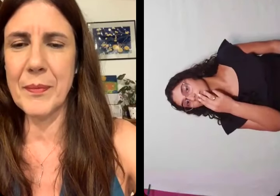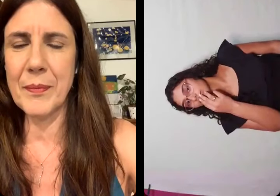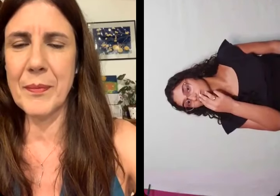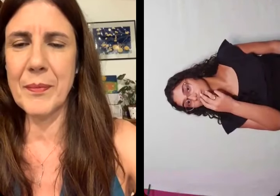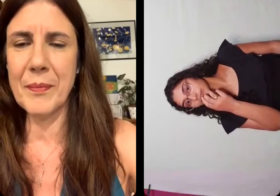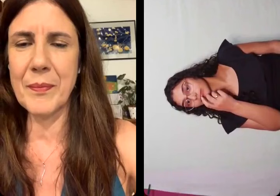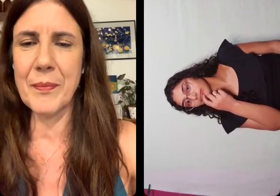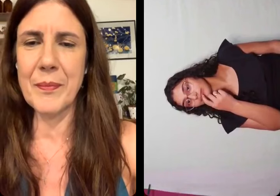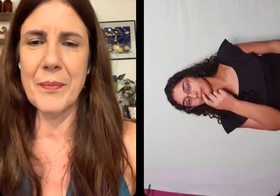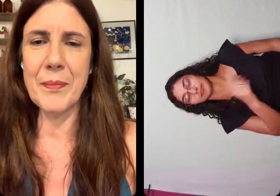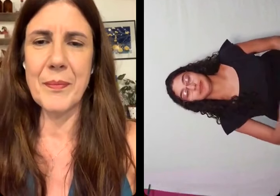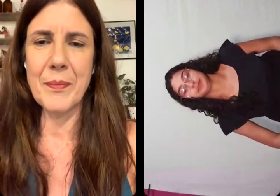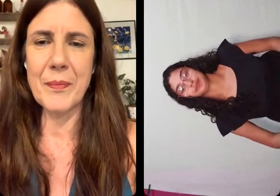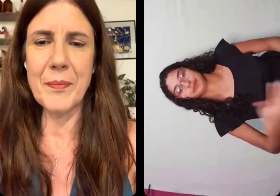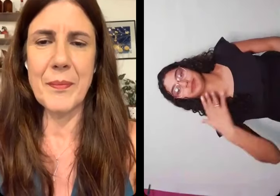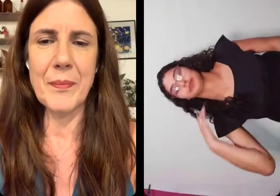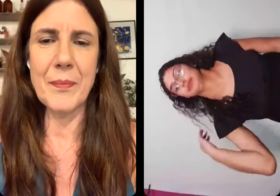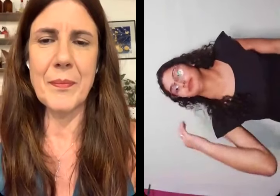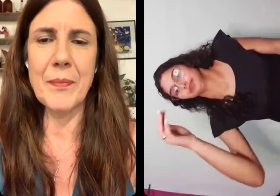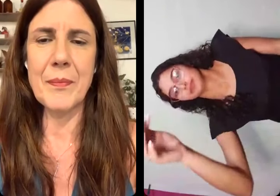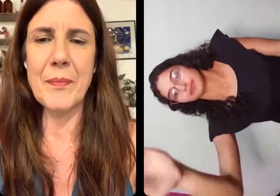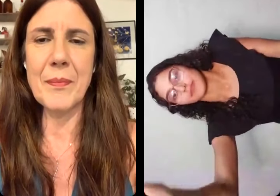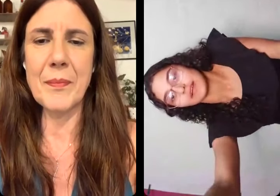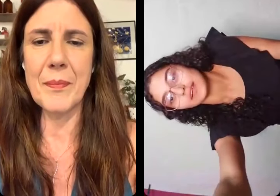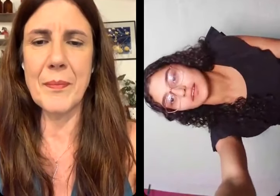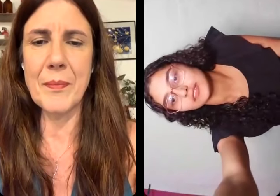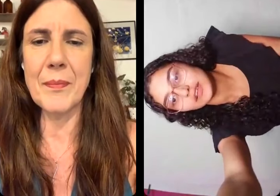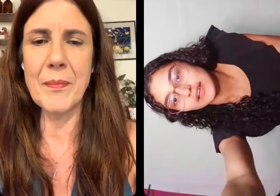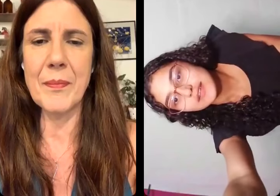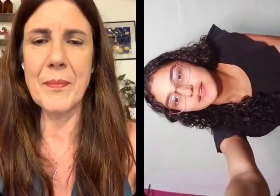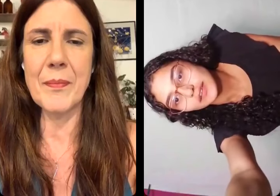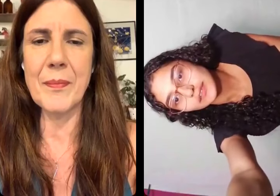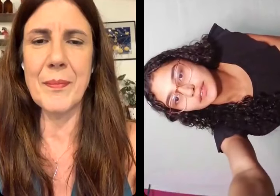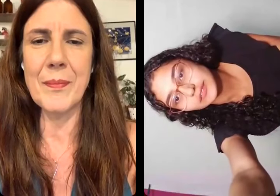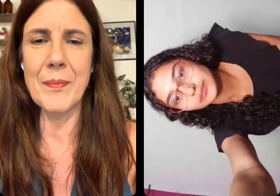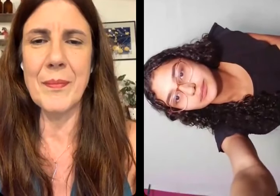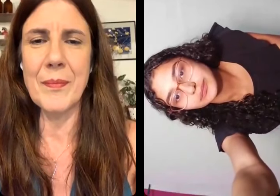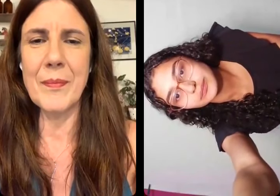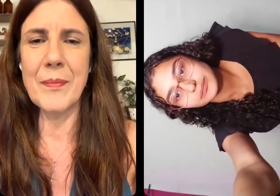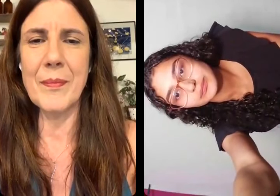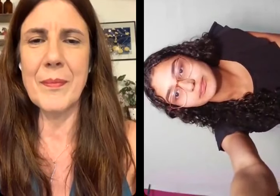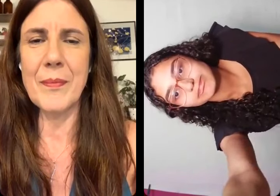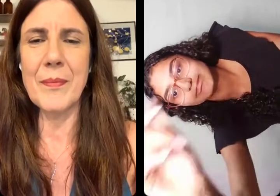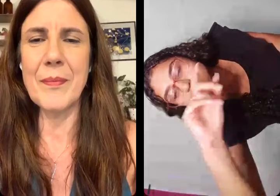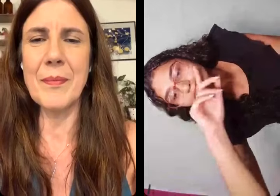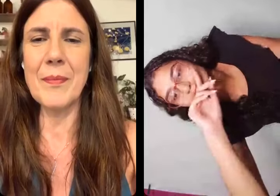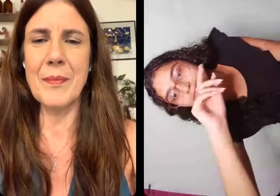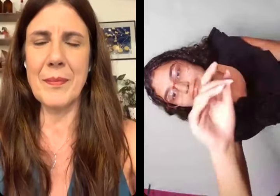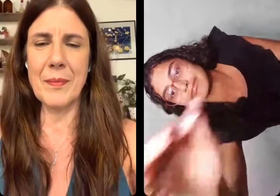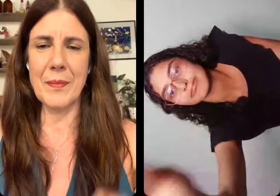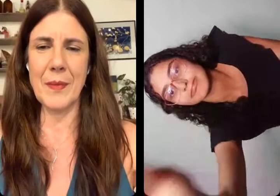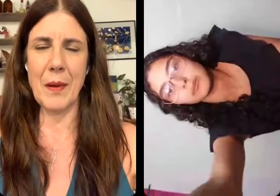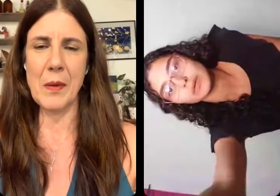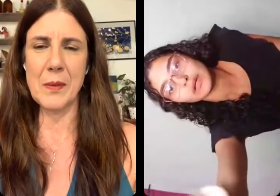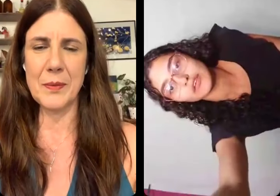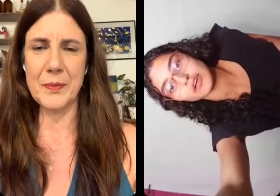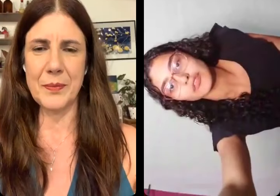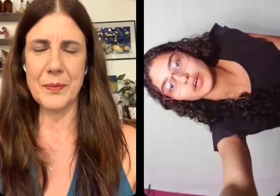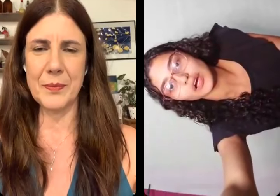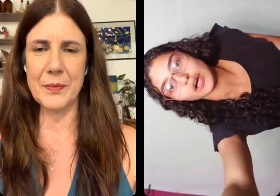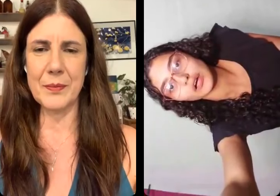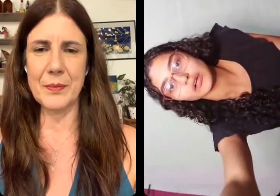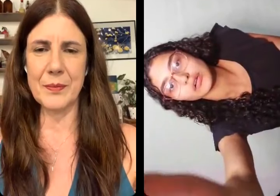a entrada do nosso diretor e dramaturgista. Vou procurá-lo aqui. Talvez ele...